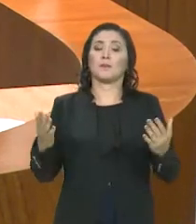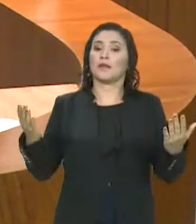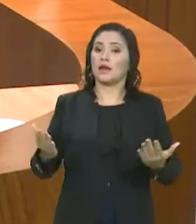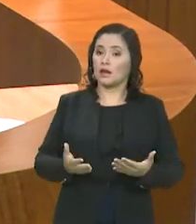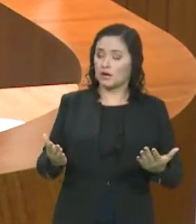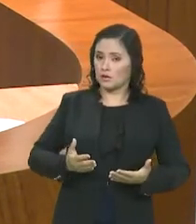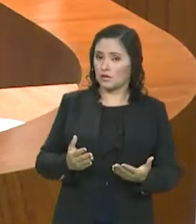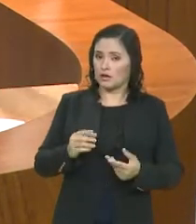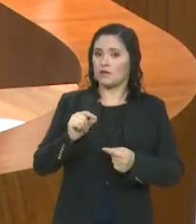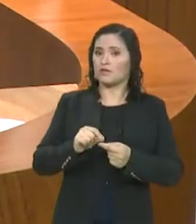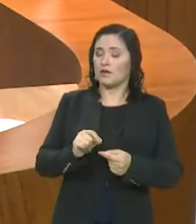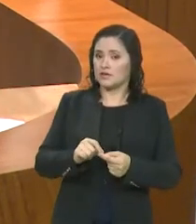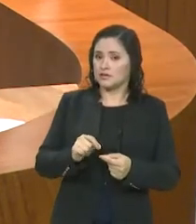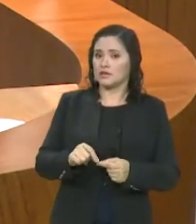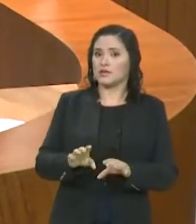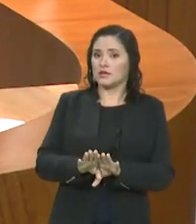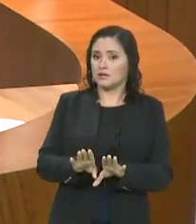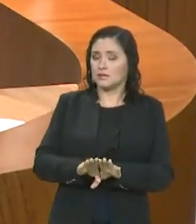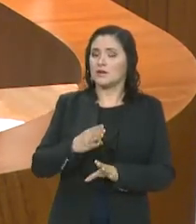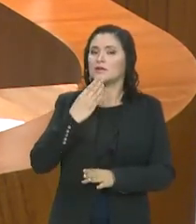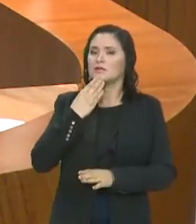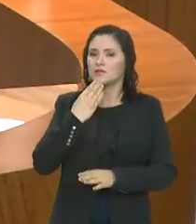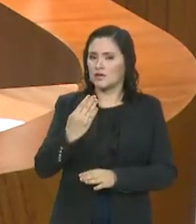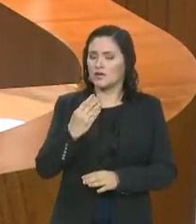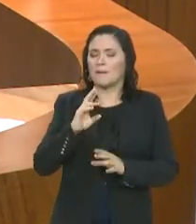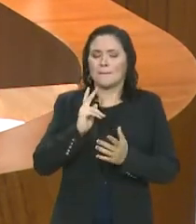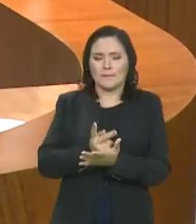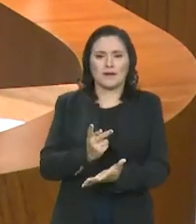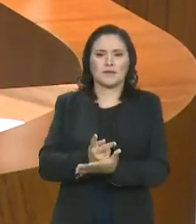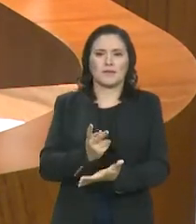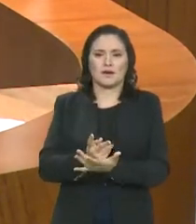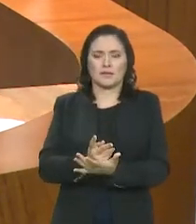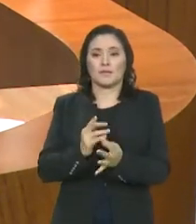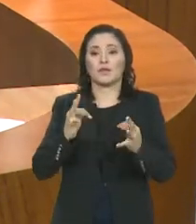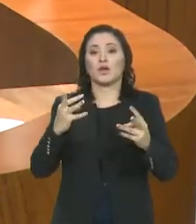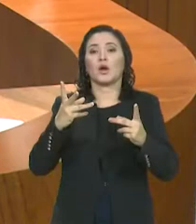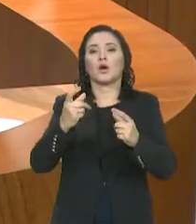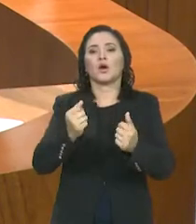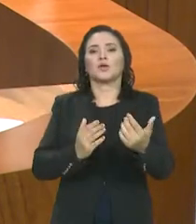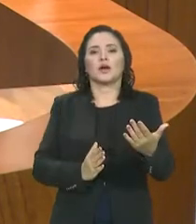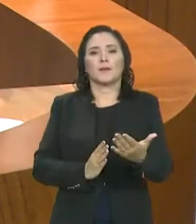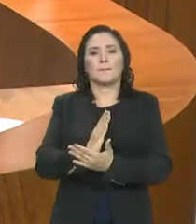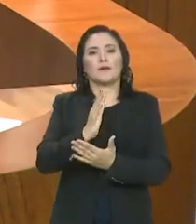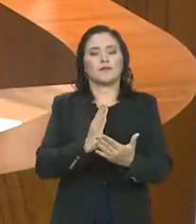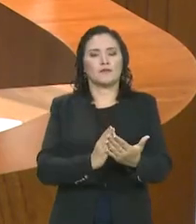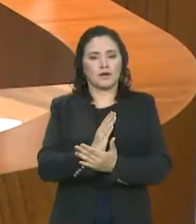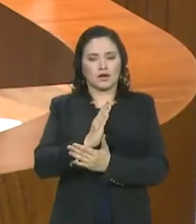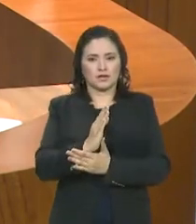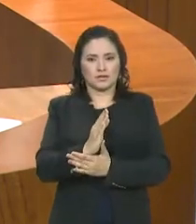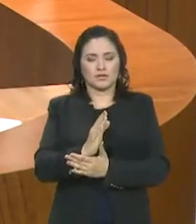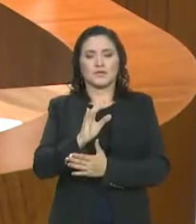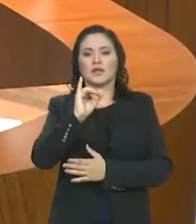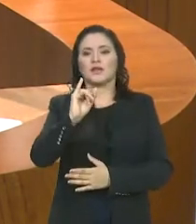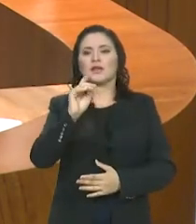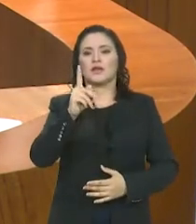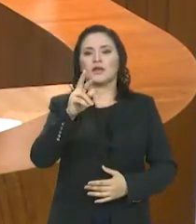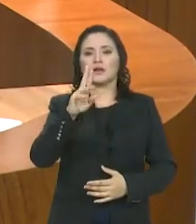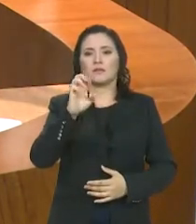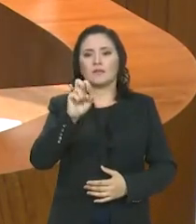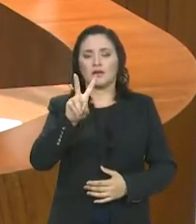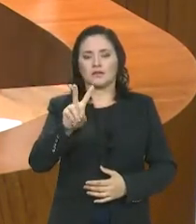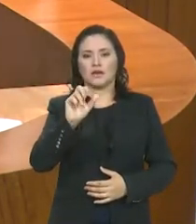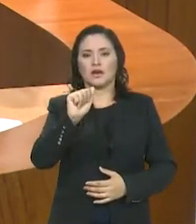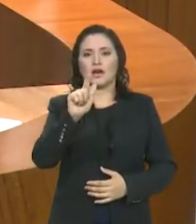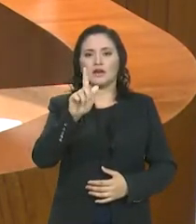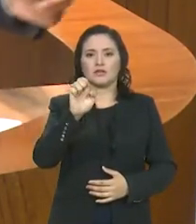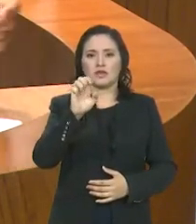as mesmas solicitações. A nomeação de todos os aprovados, IPREV, AGED, DETRAN, SEGEP,